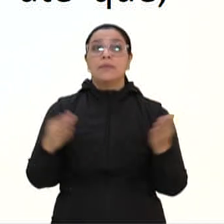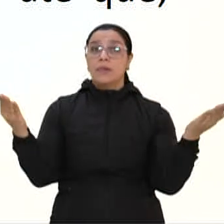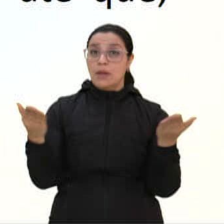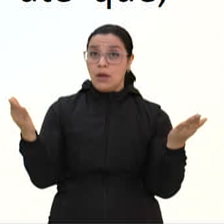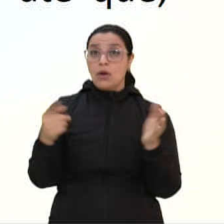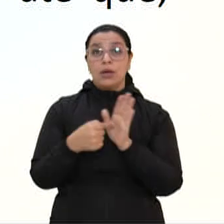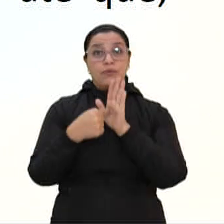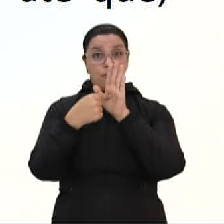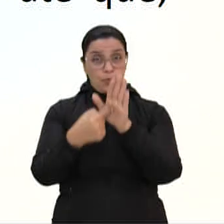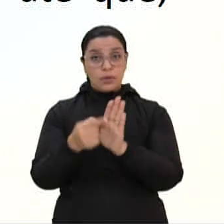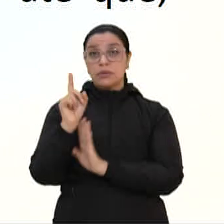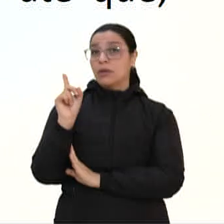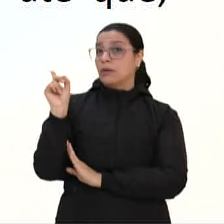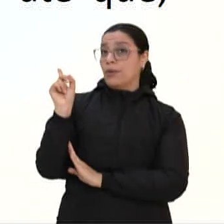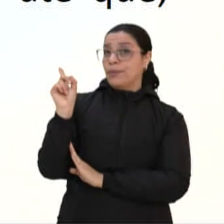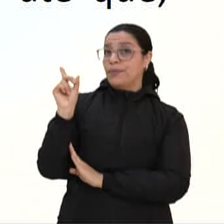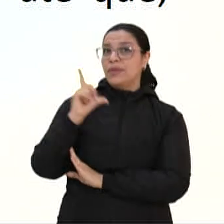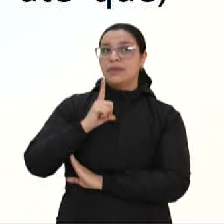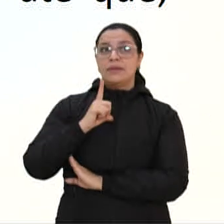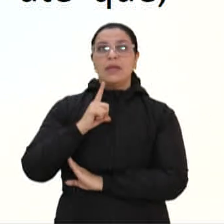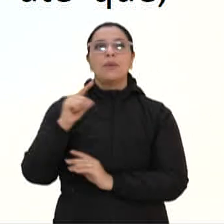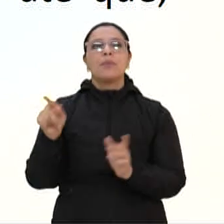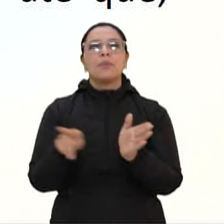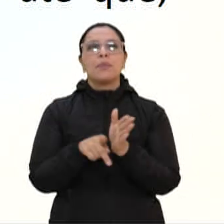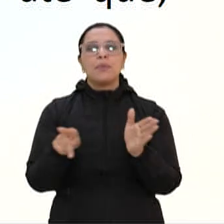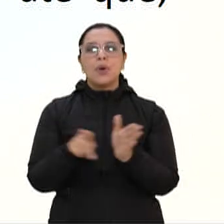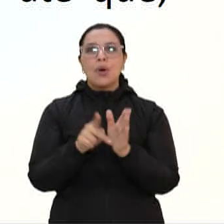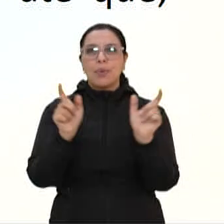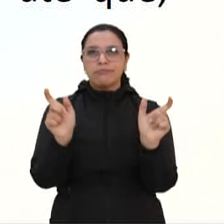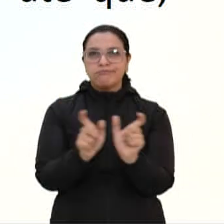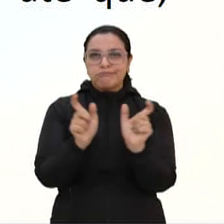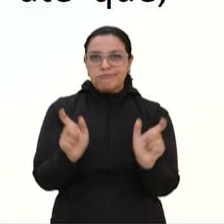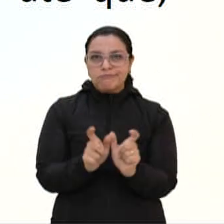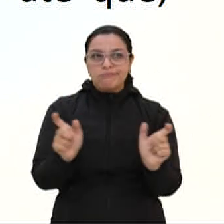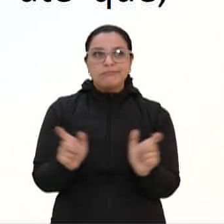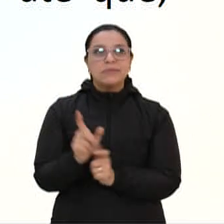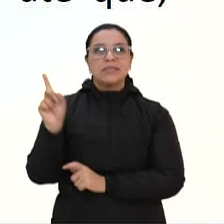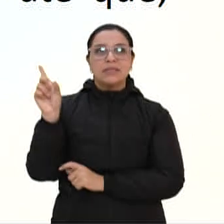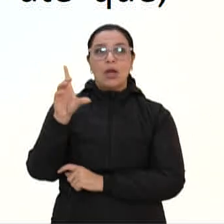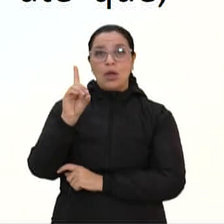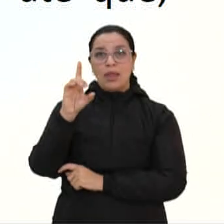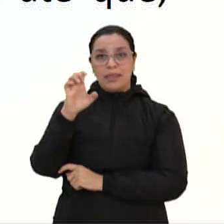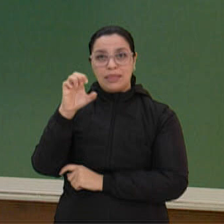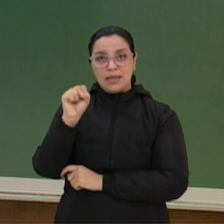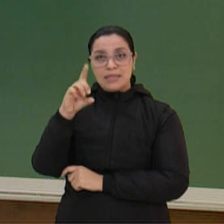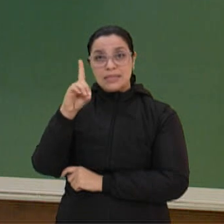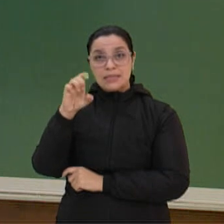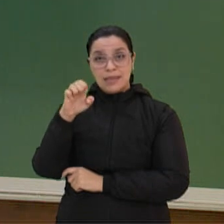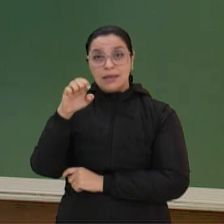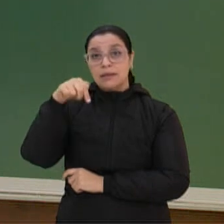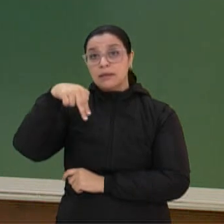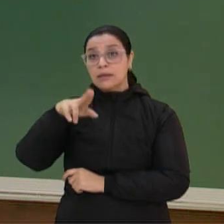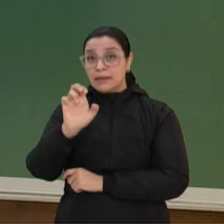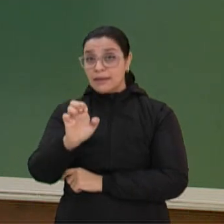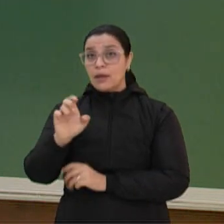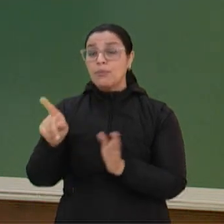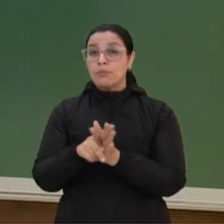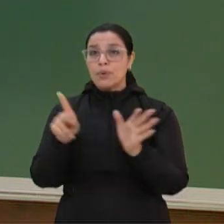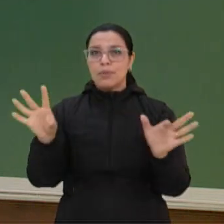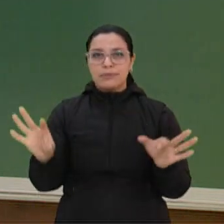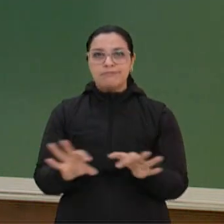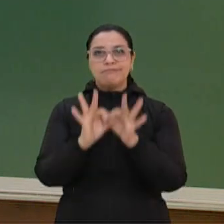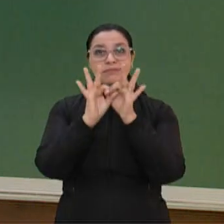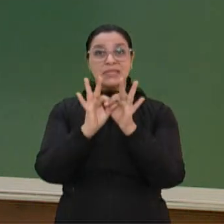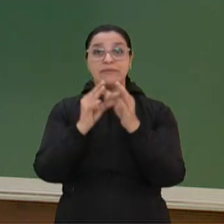eu trouxe algumas conjunções e destaquei o desde que pertence às conjunções